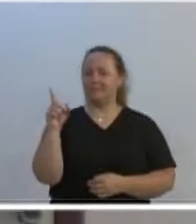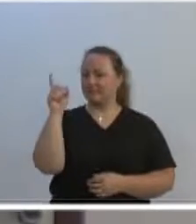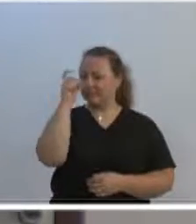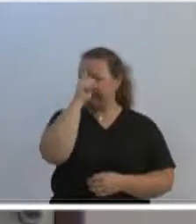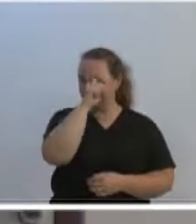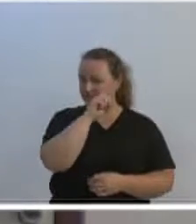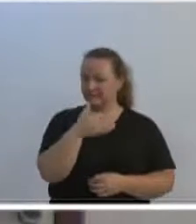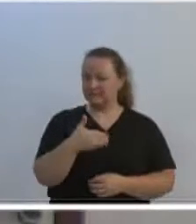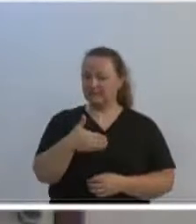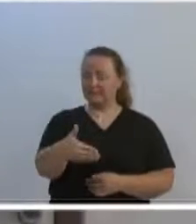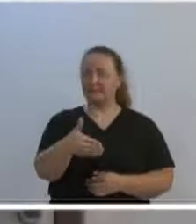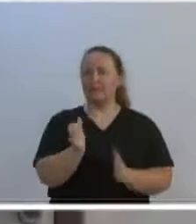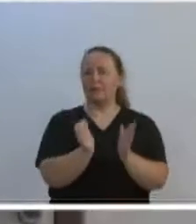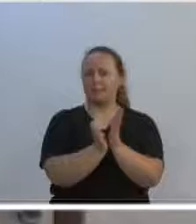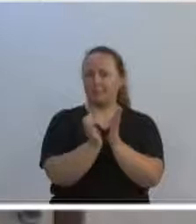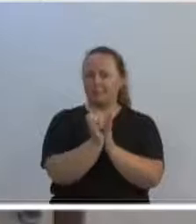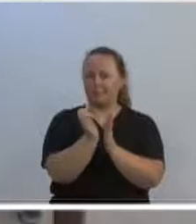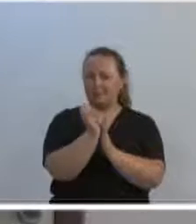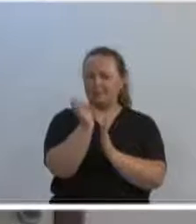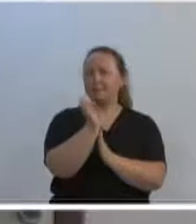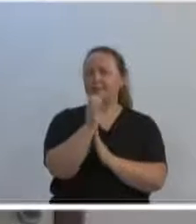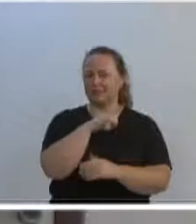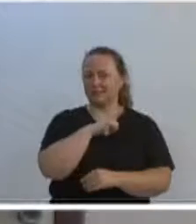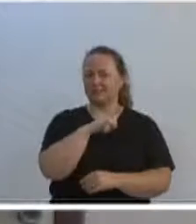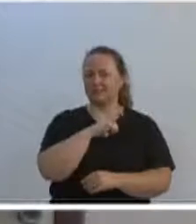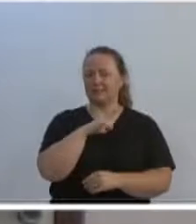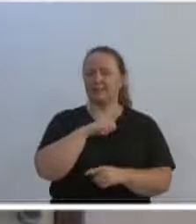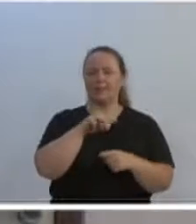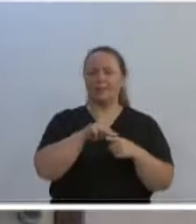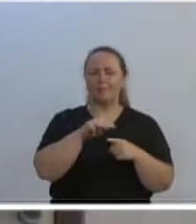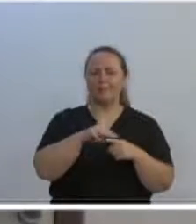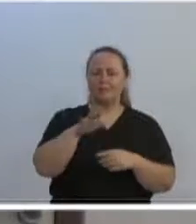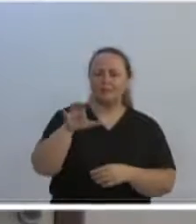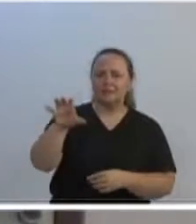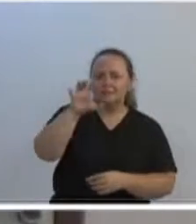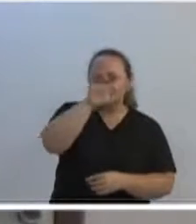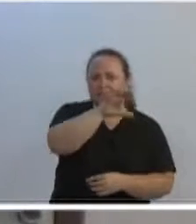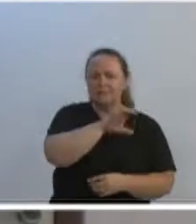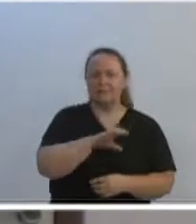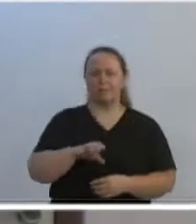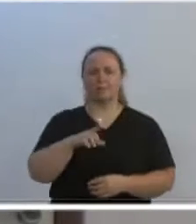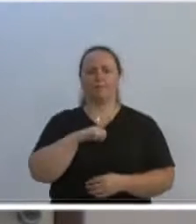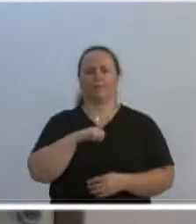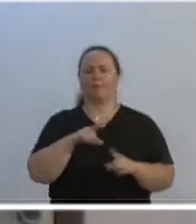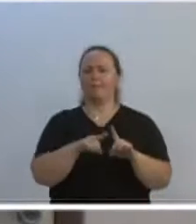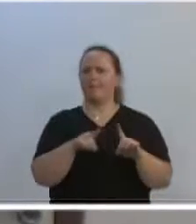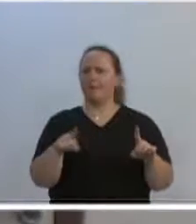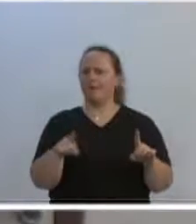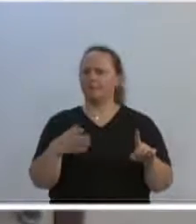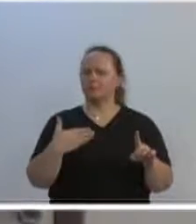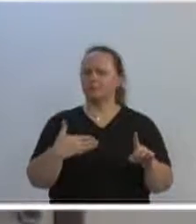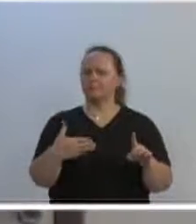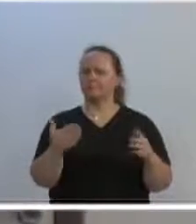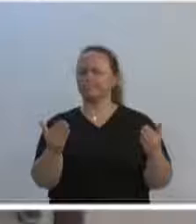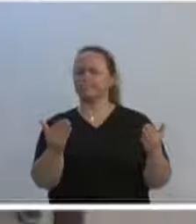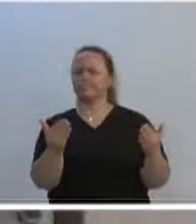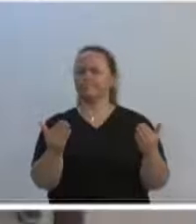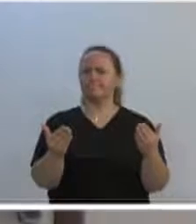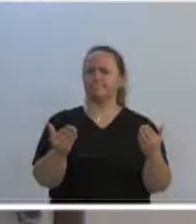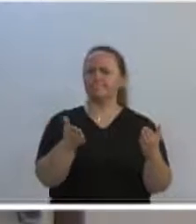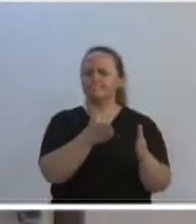dificuldades burocráticas que todos os municípios do Brasil apresentam, mas os dados do